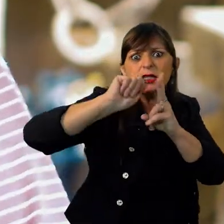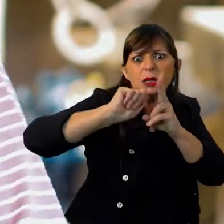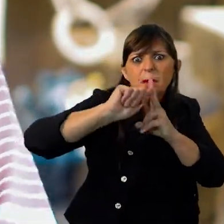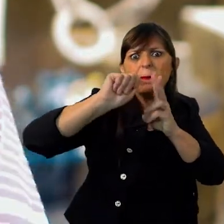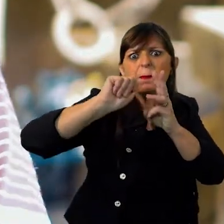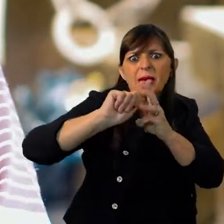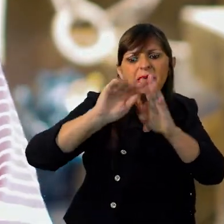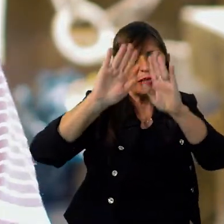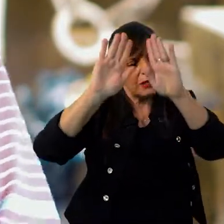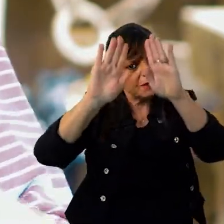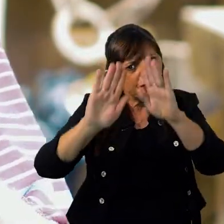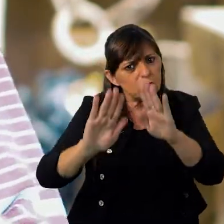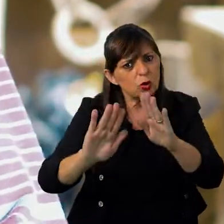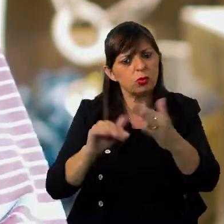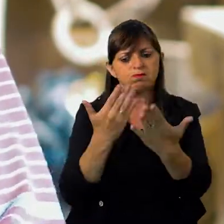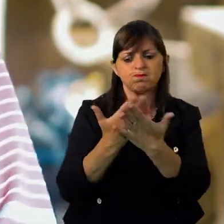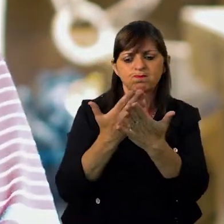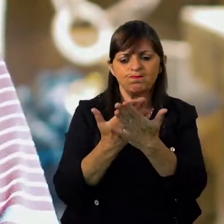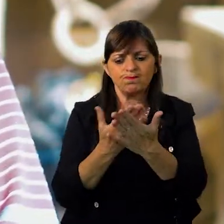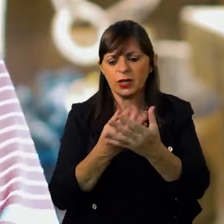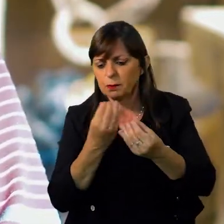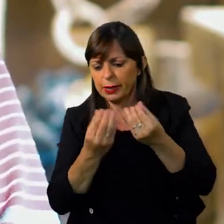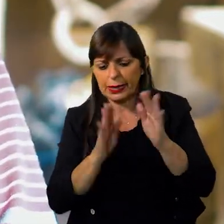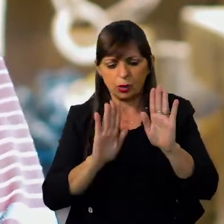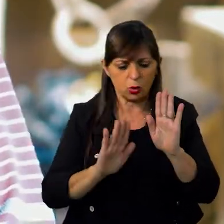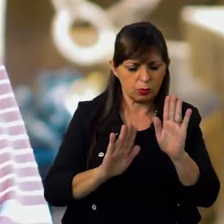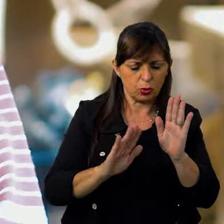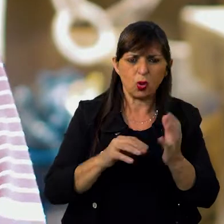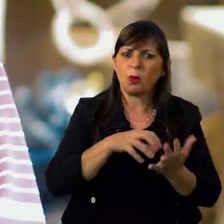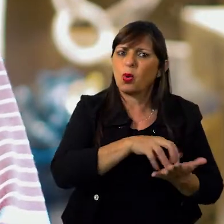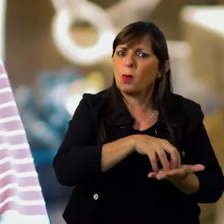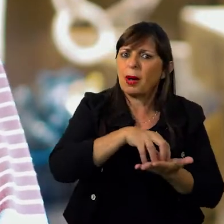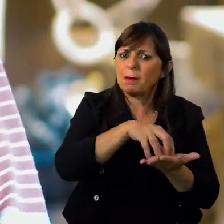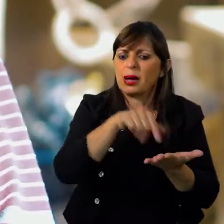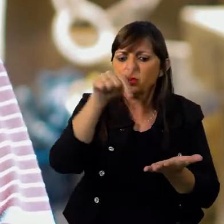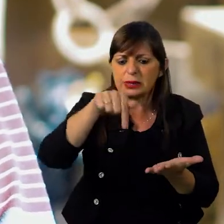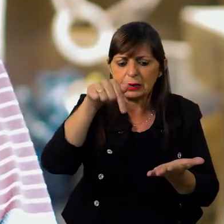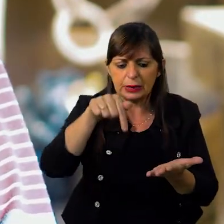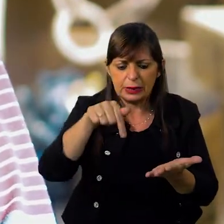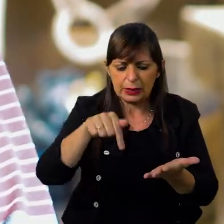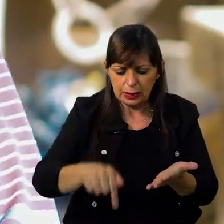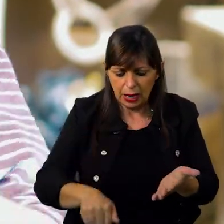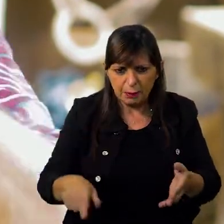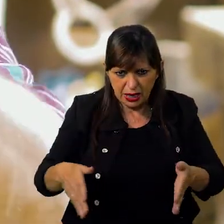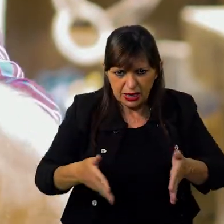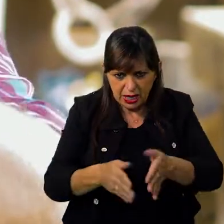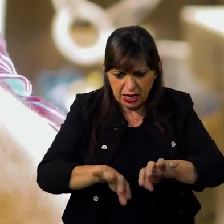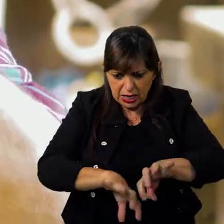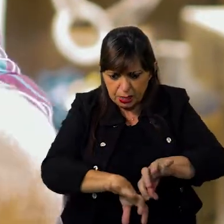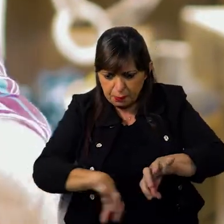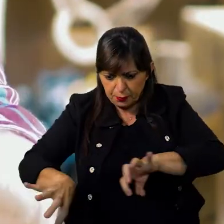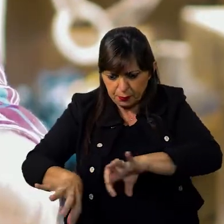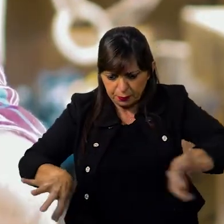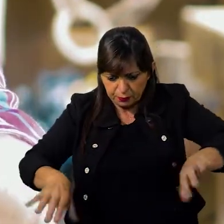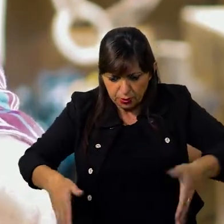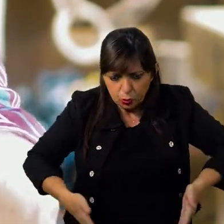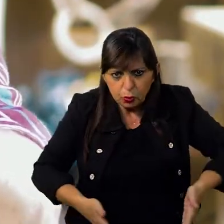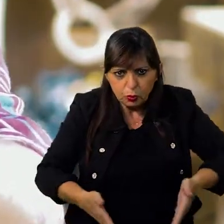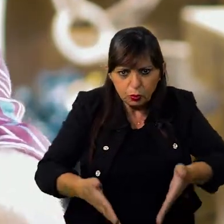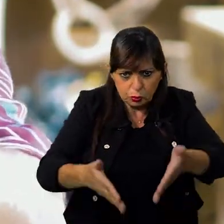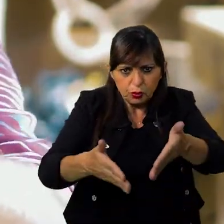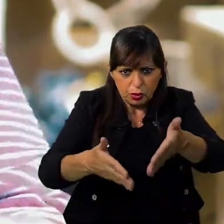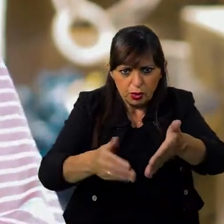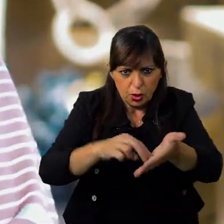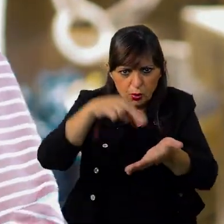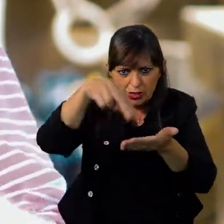1920 lá no salto ele ficou quase três meses lá estudando a fórmula né de passar a tirar os pontos altos